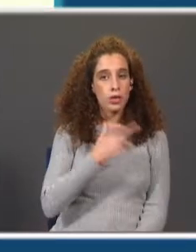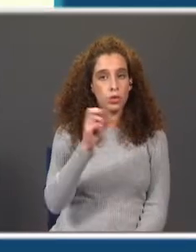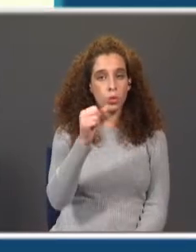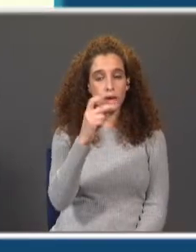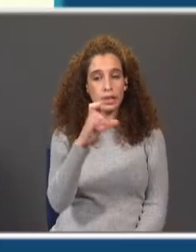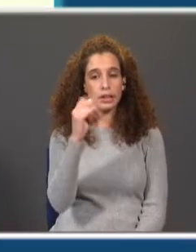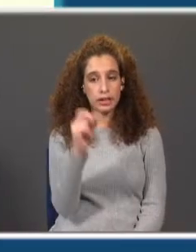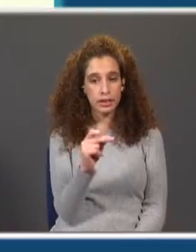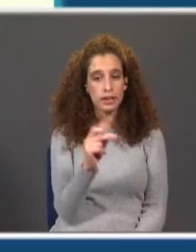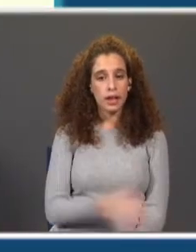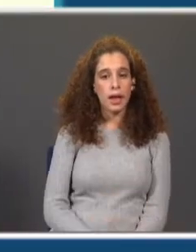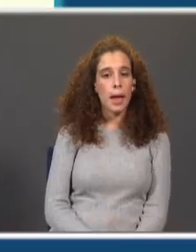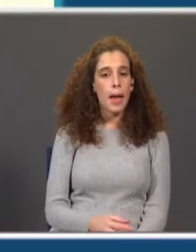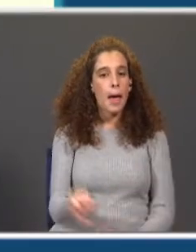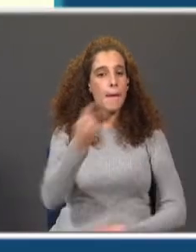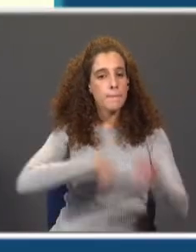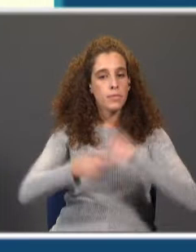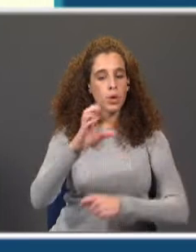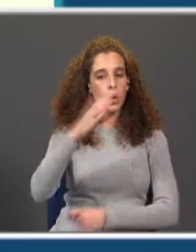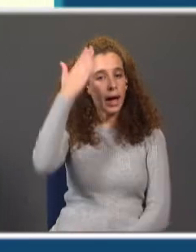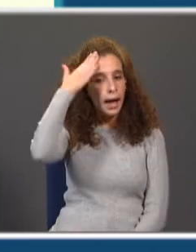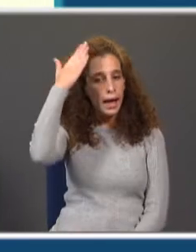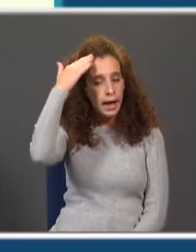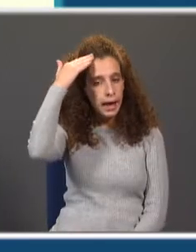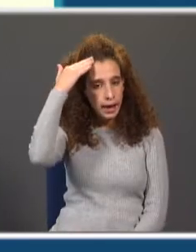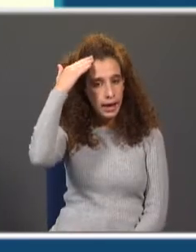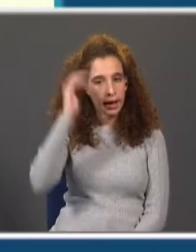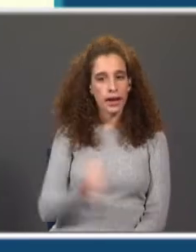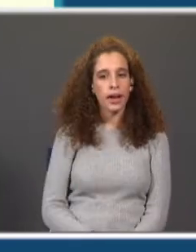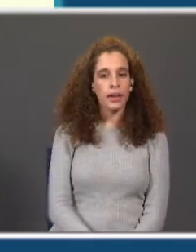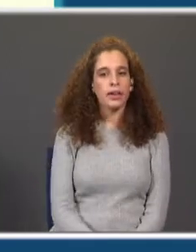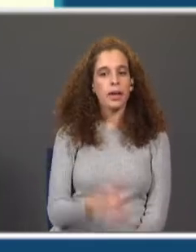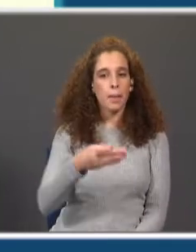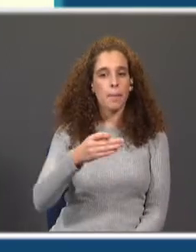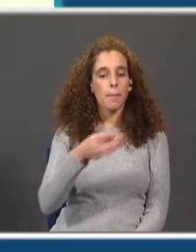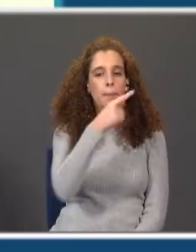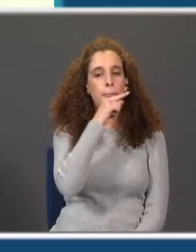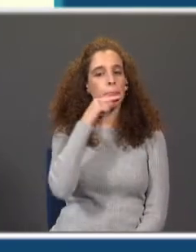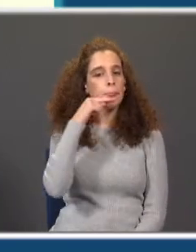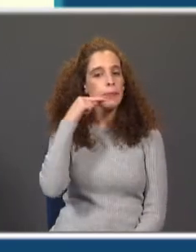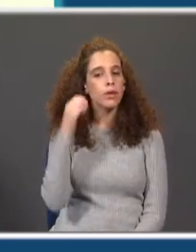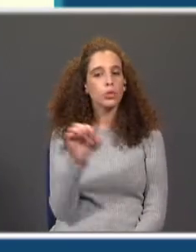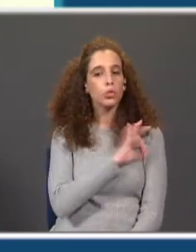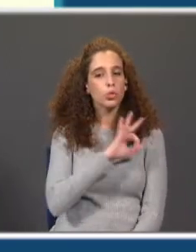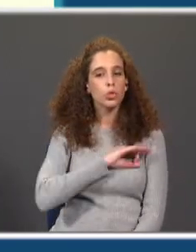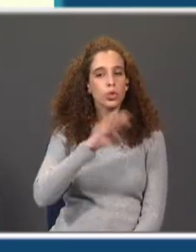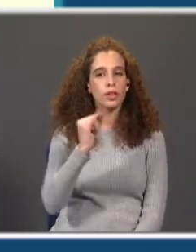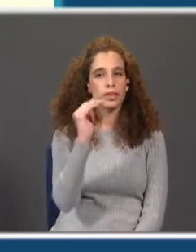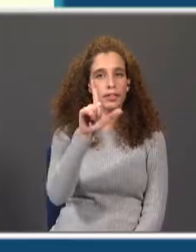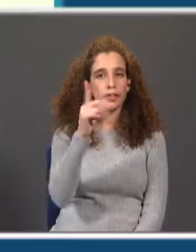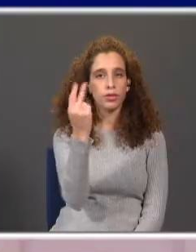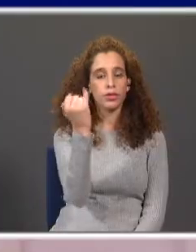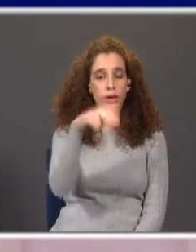a mercearia do Careca, a pastelaria do Sr. Madureira e a capelista havanesa do Sr. Silvino.